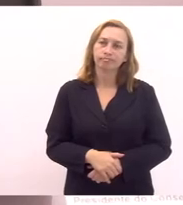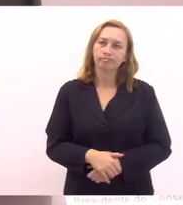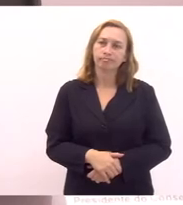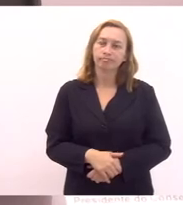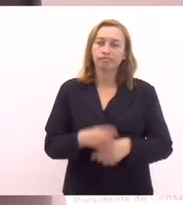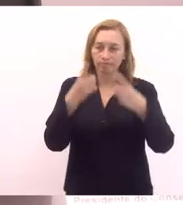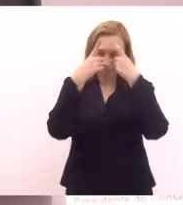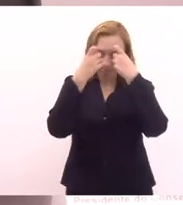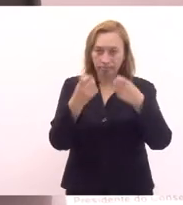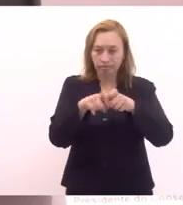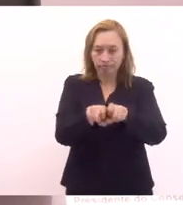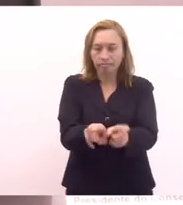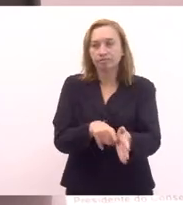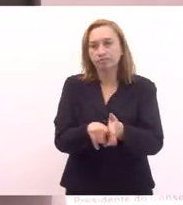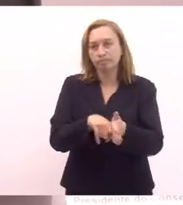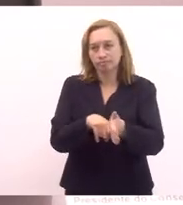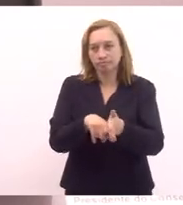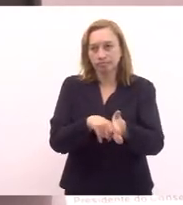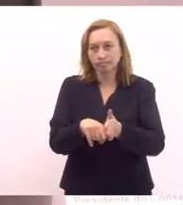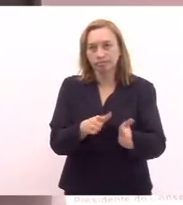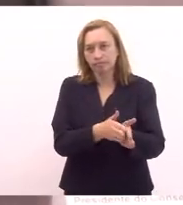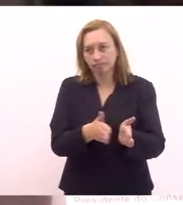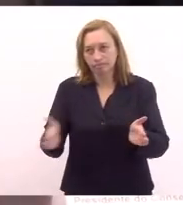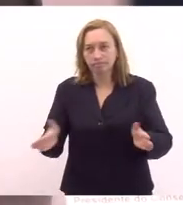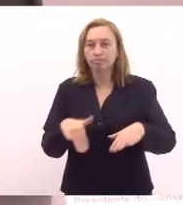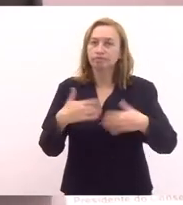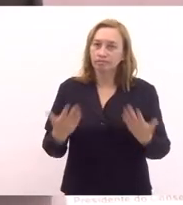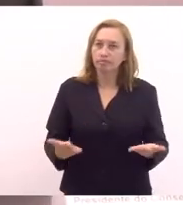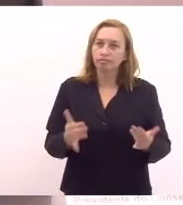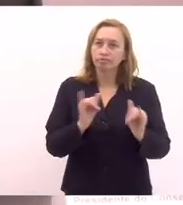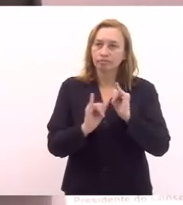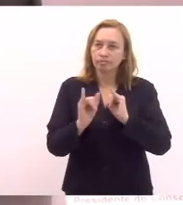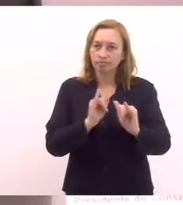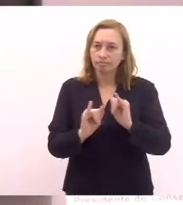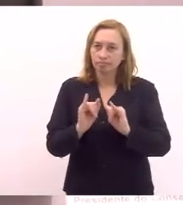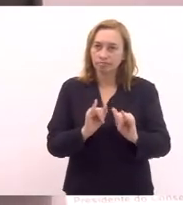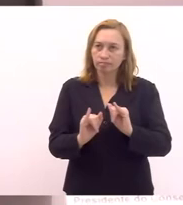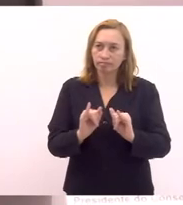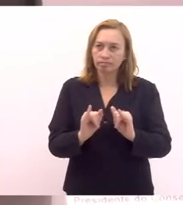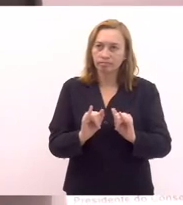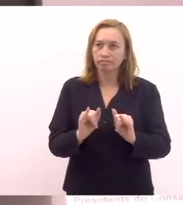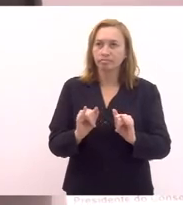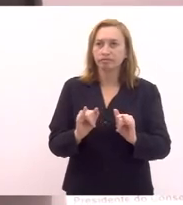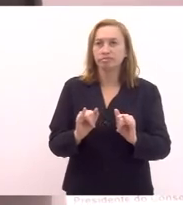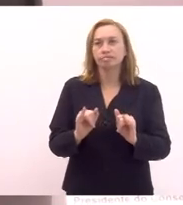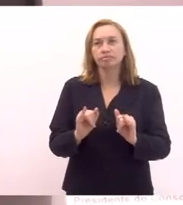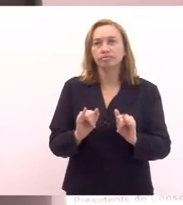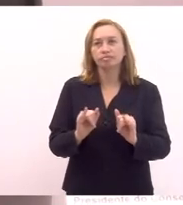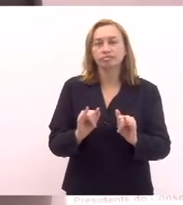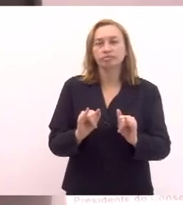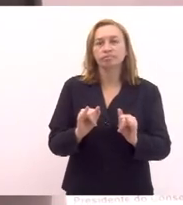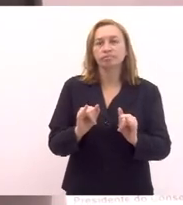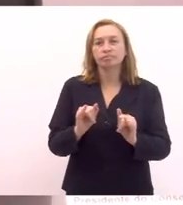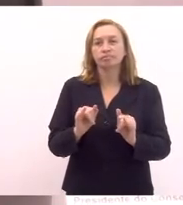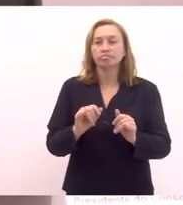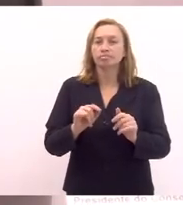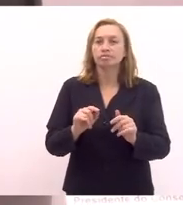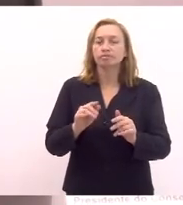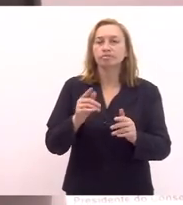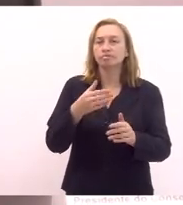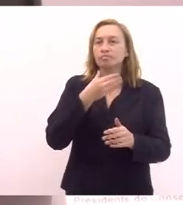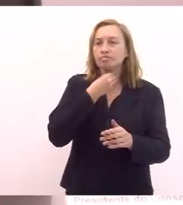com violência obstétrica no processo Então os dados que estão chegando tá vendo muita subnotificação